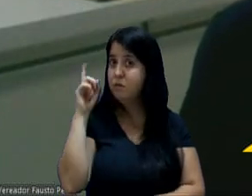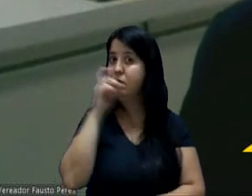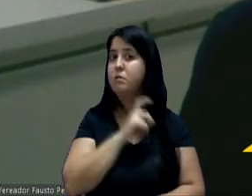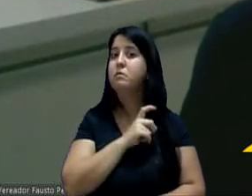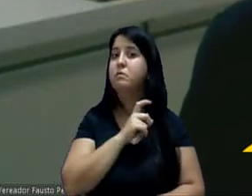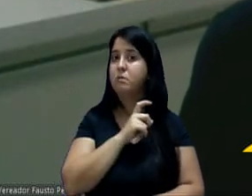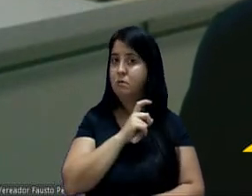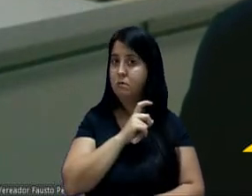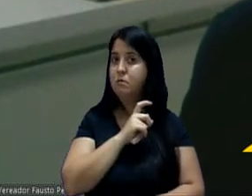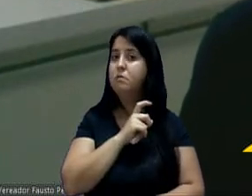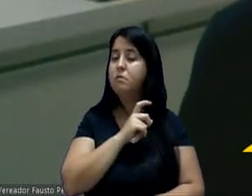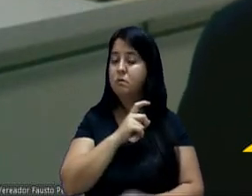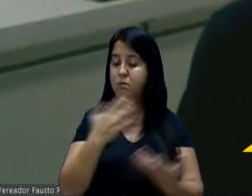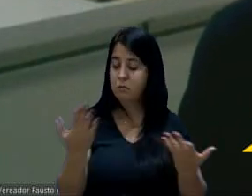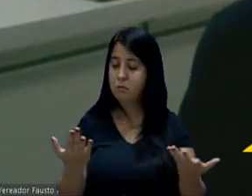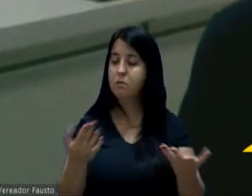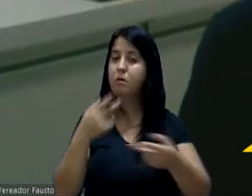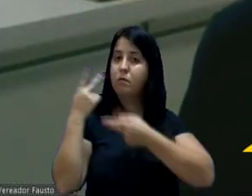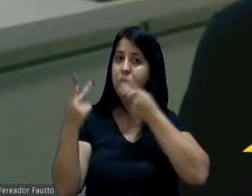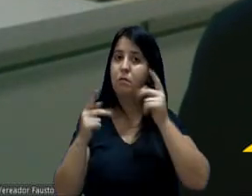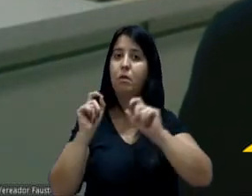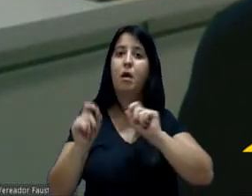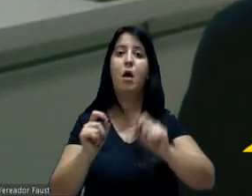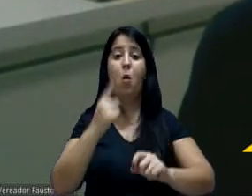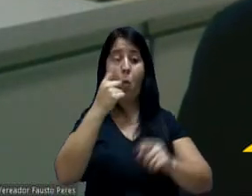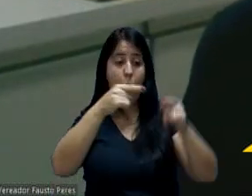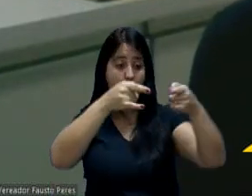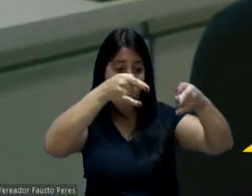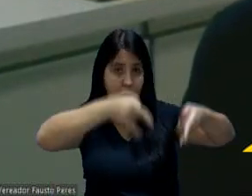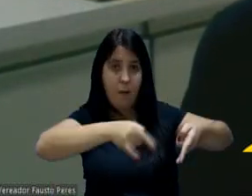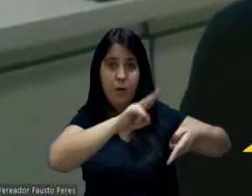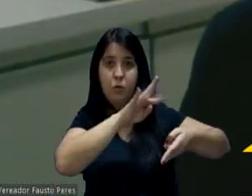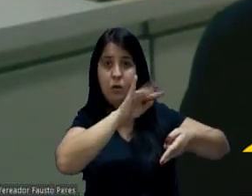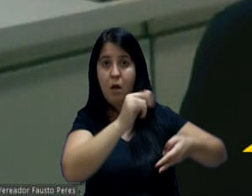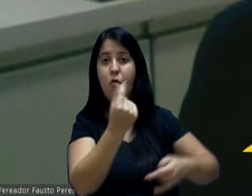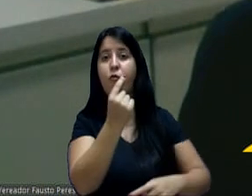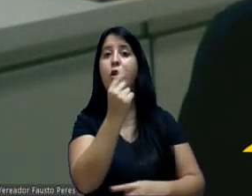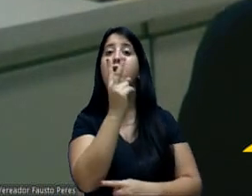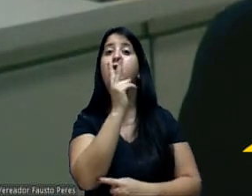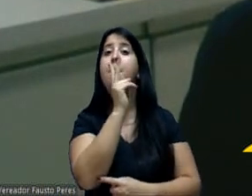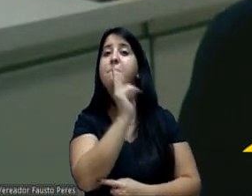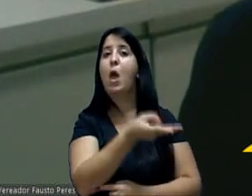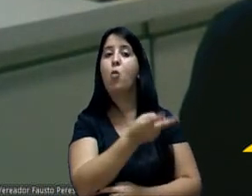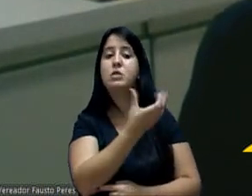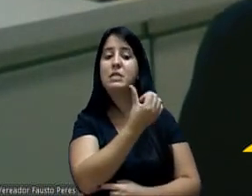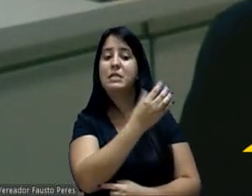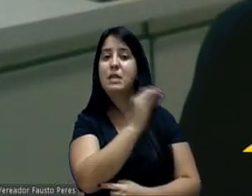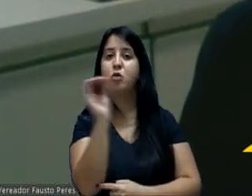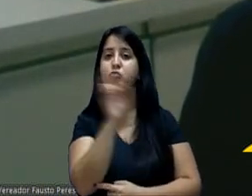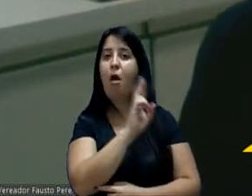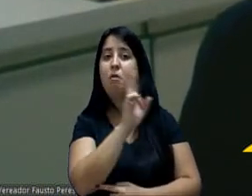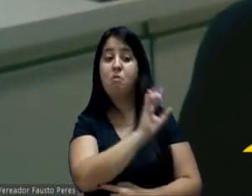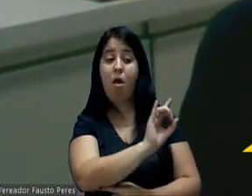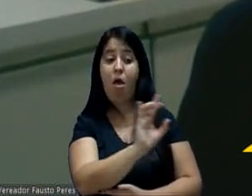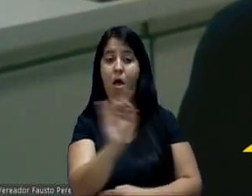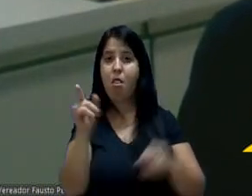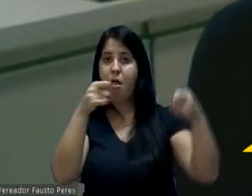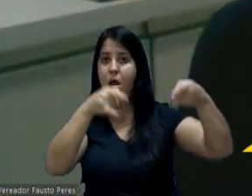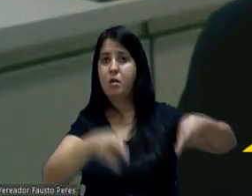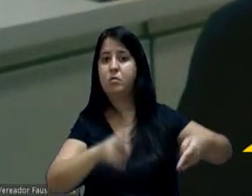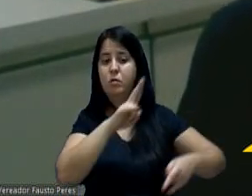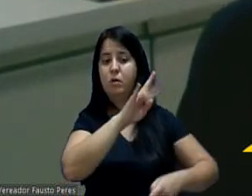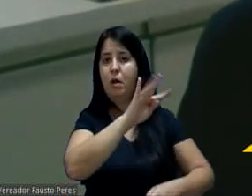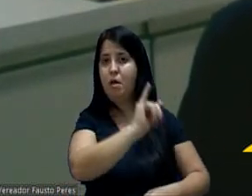a informação que nós temos aí, um leito de UTI hoje custa R$ 2.600, né, cada leito. Então, quer